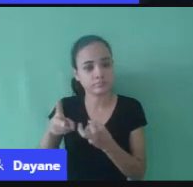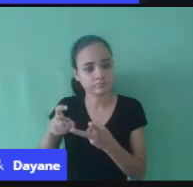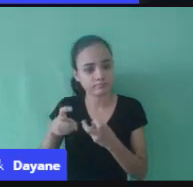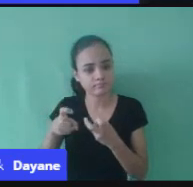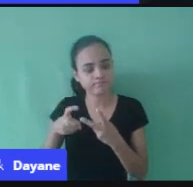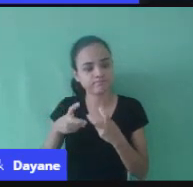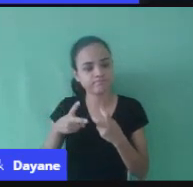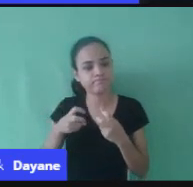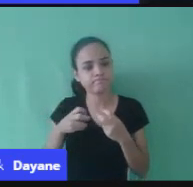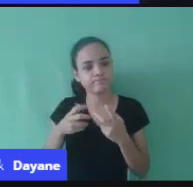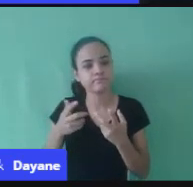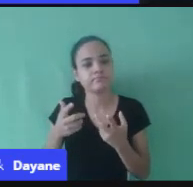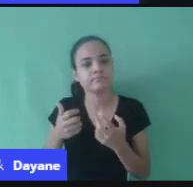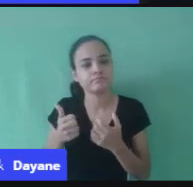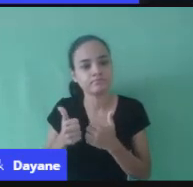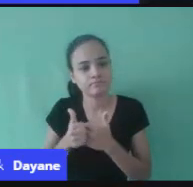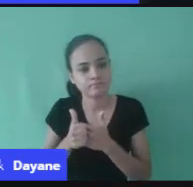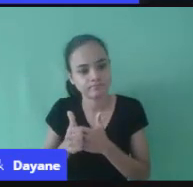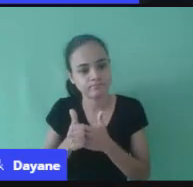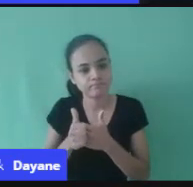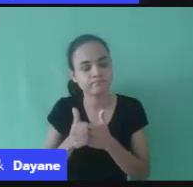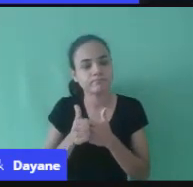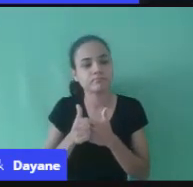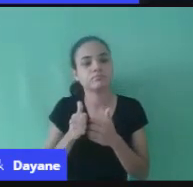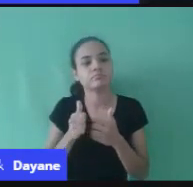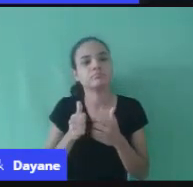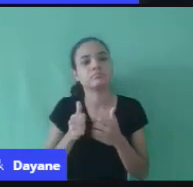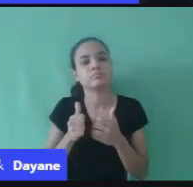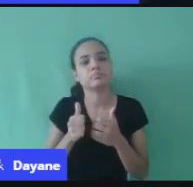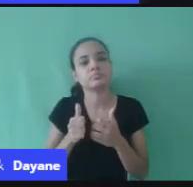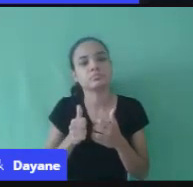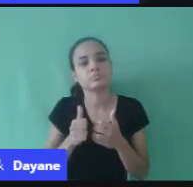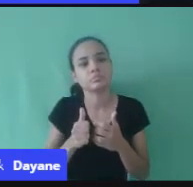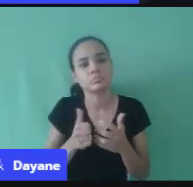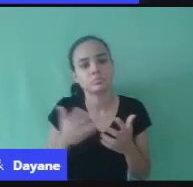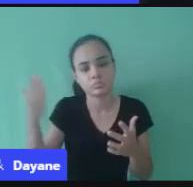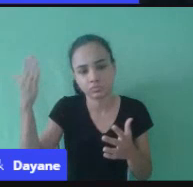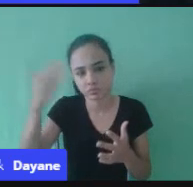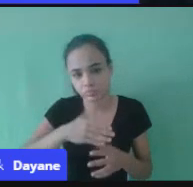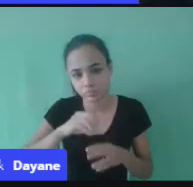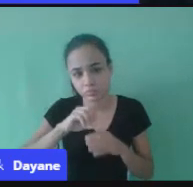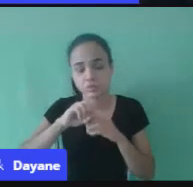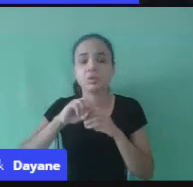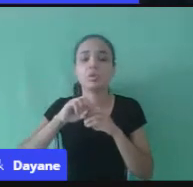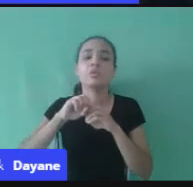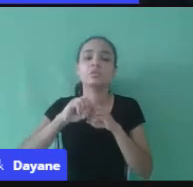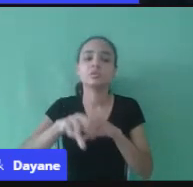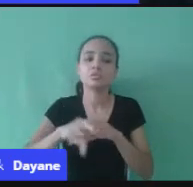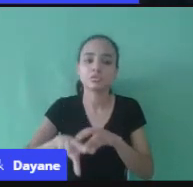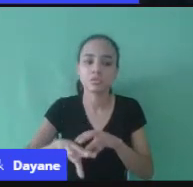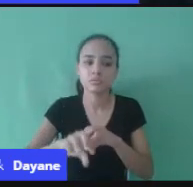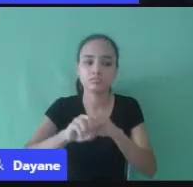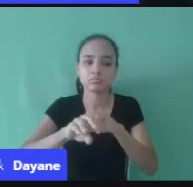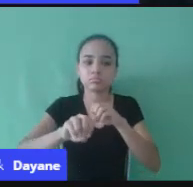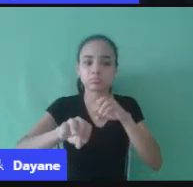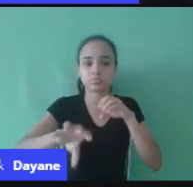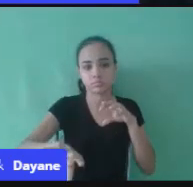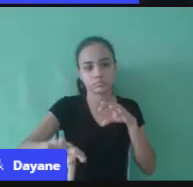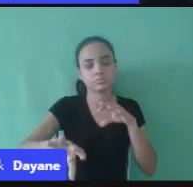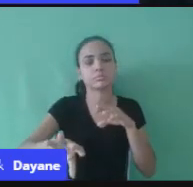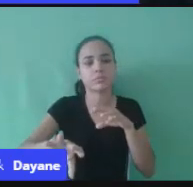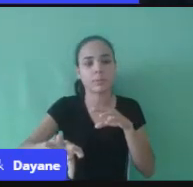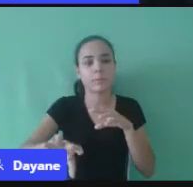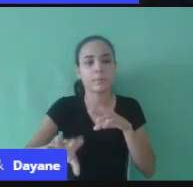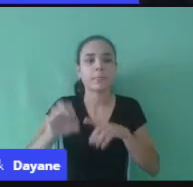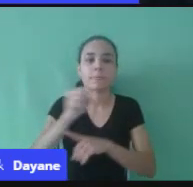educação remota. Então, nós temos agora esse desafio de uma educação híbrida, em meio a essa sociedade que continua